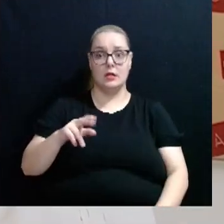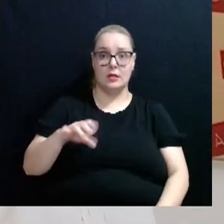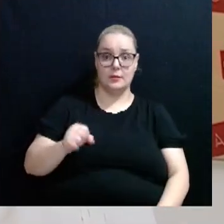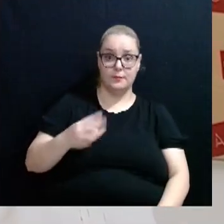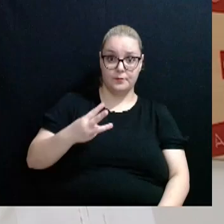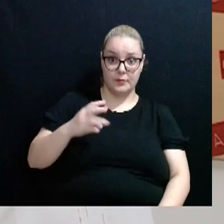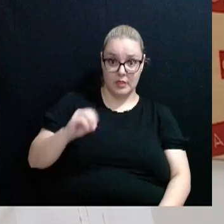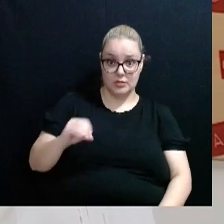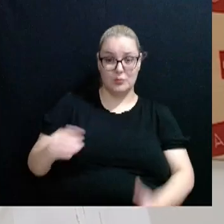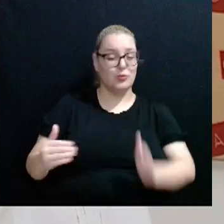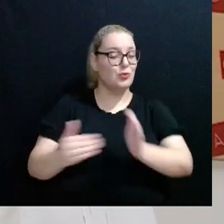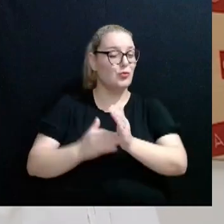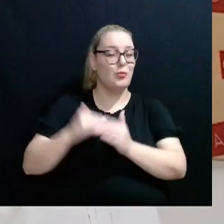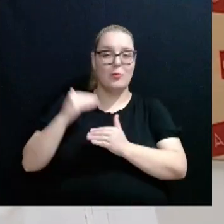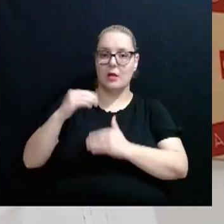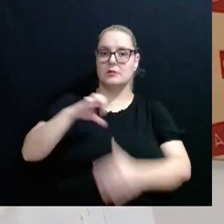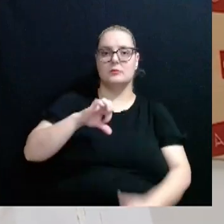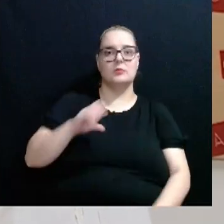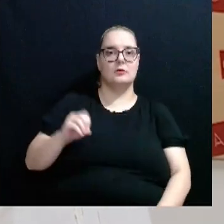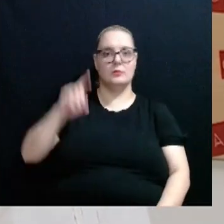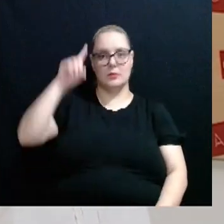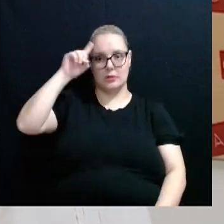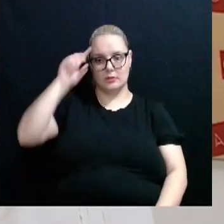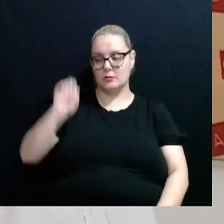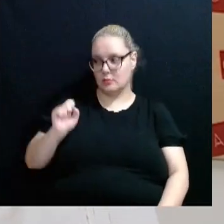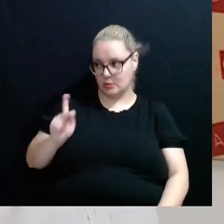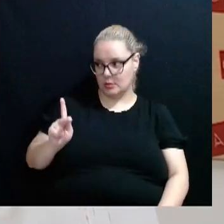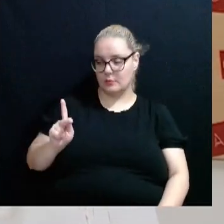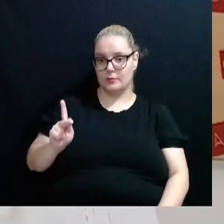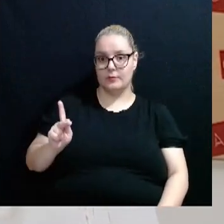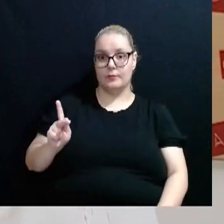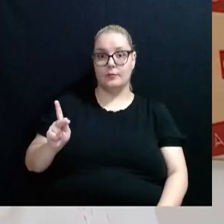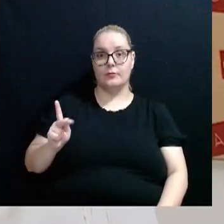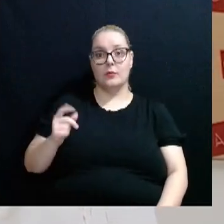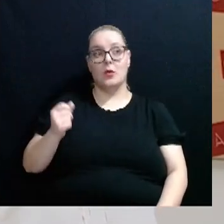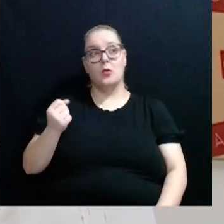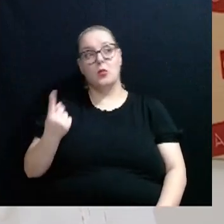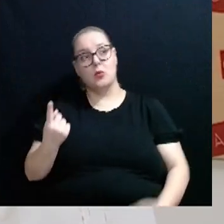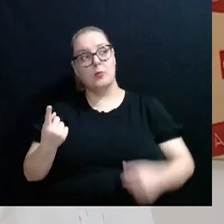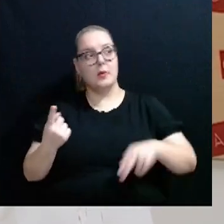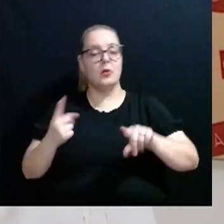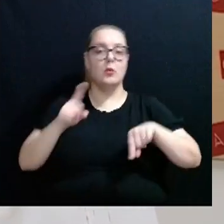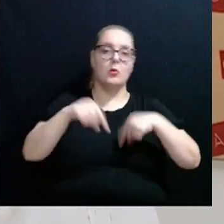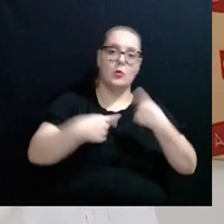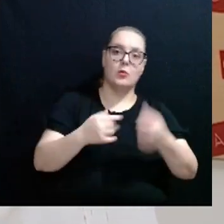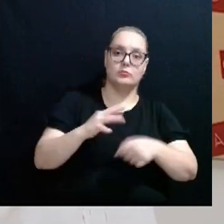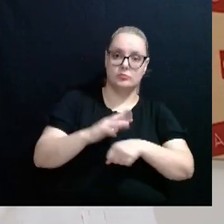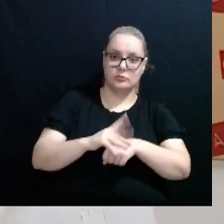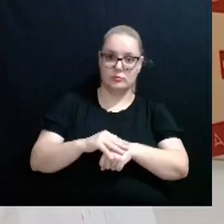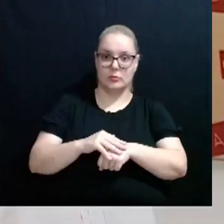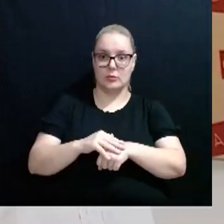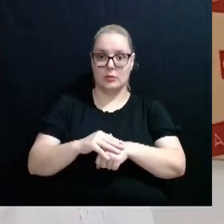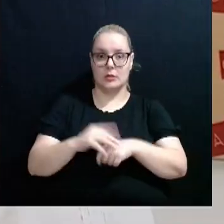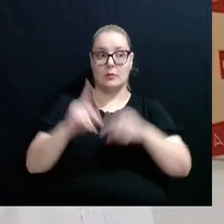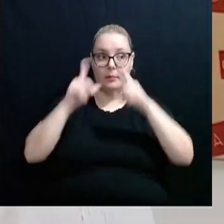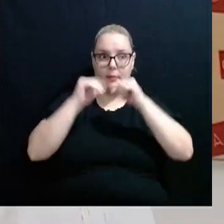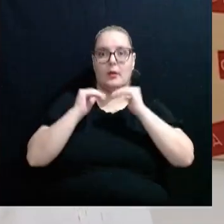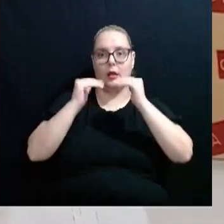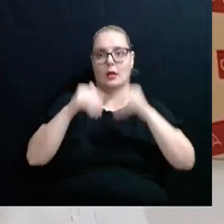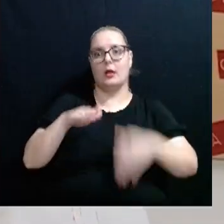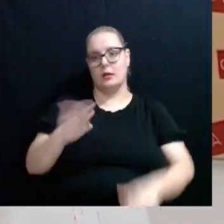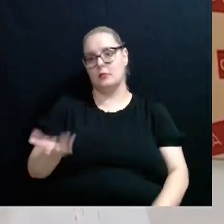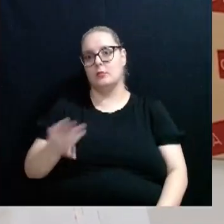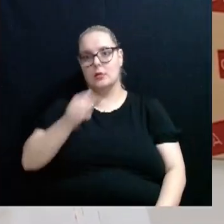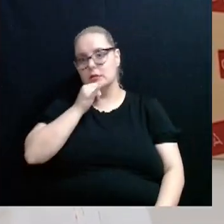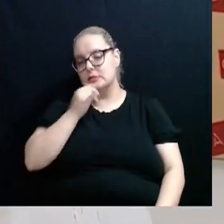máximo 90 dias, ok? Salvo uma ou outra doença muito complexa, como, por exemplo,